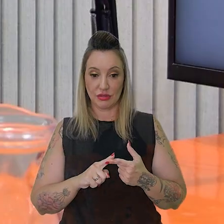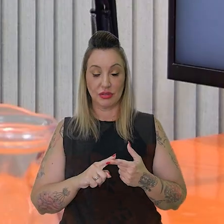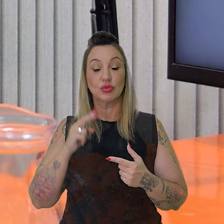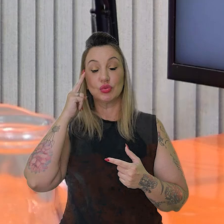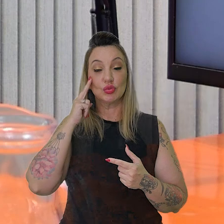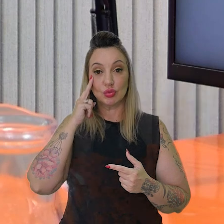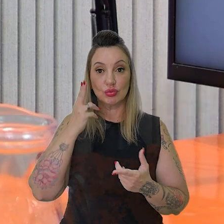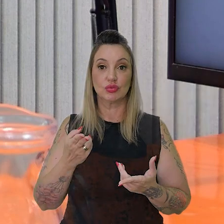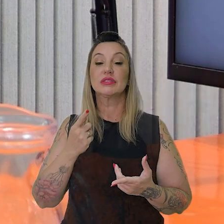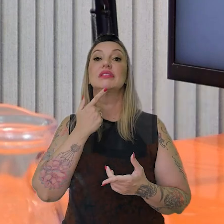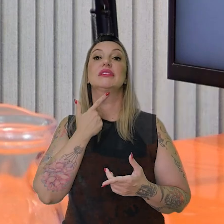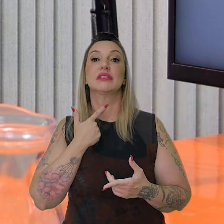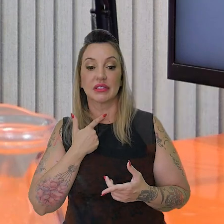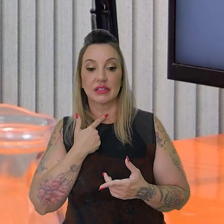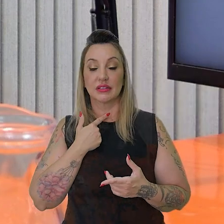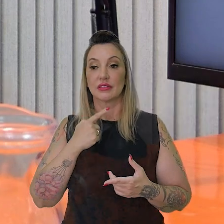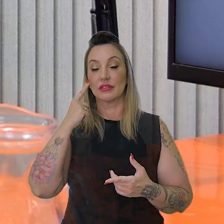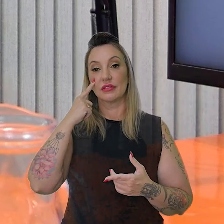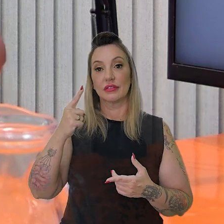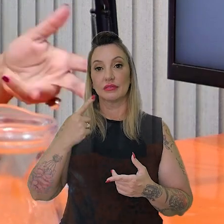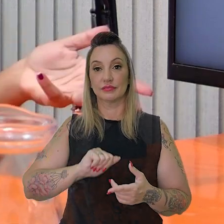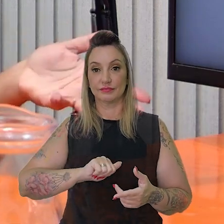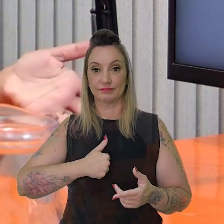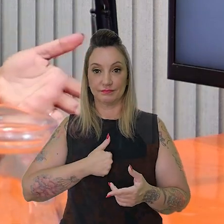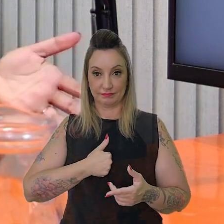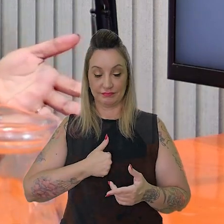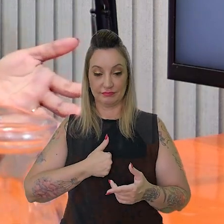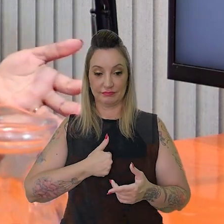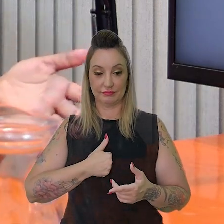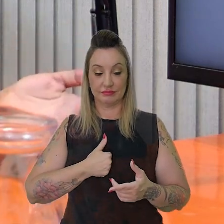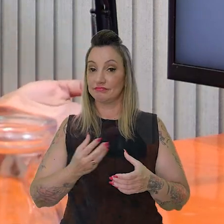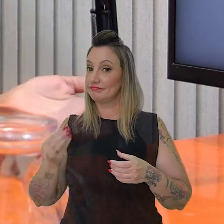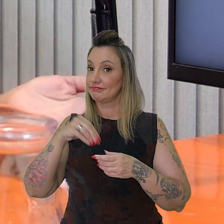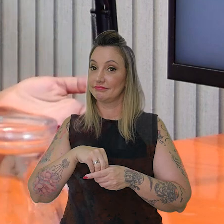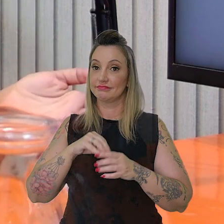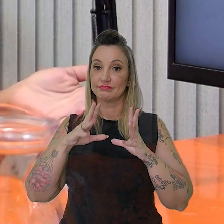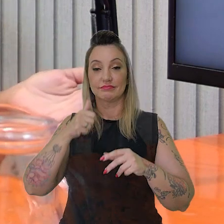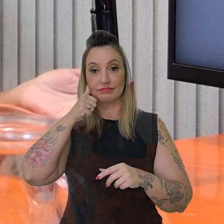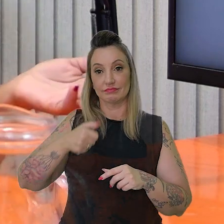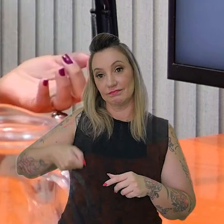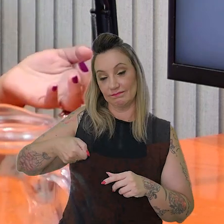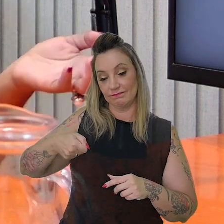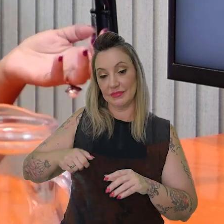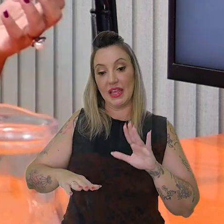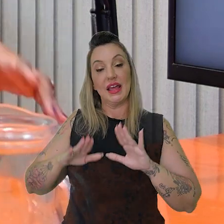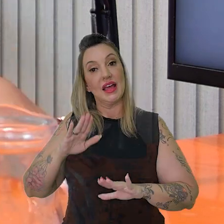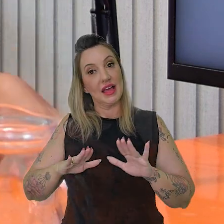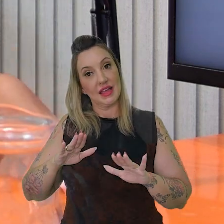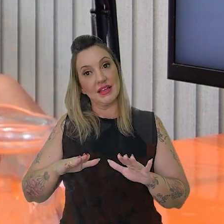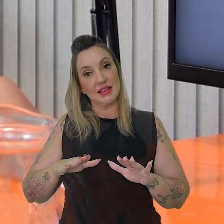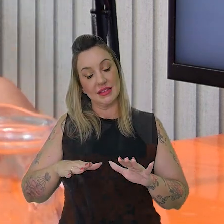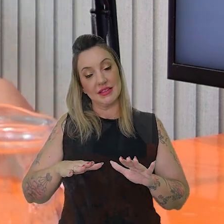cabe a sonhos cabe a desejos a perspectivas a autoestima cabe tudo na bolsa de uma mulher né às